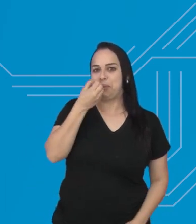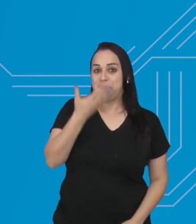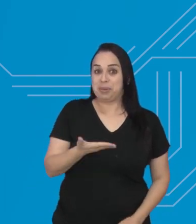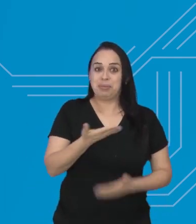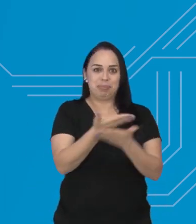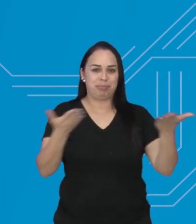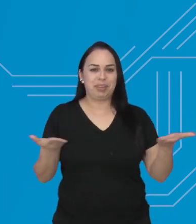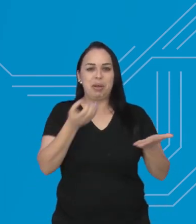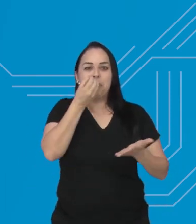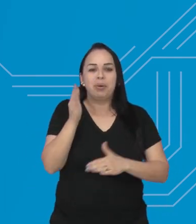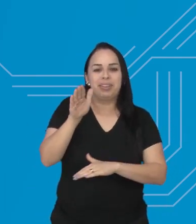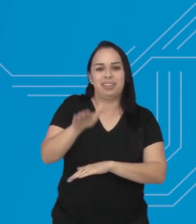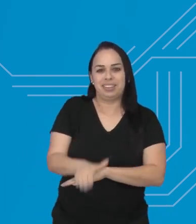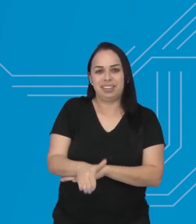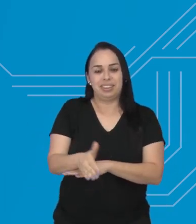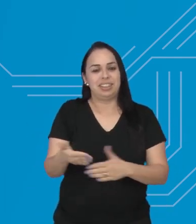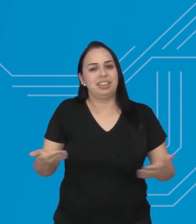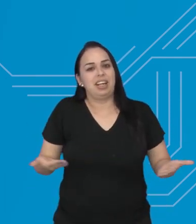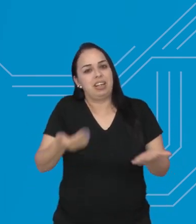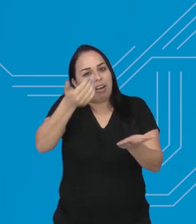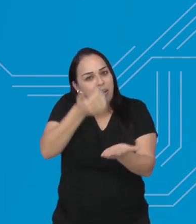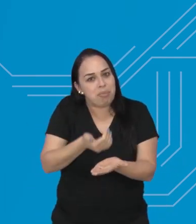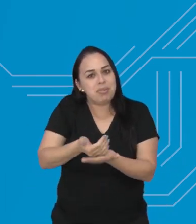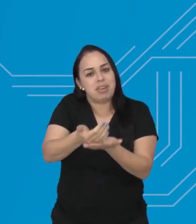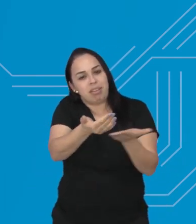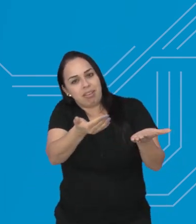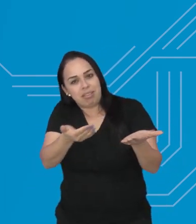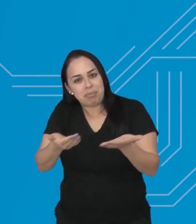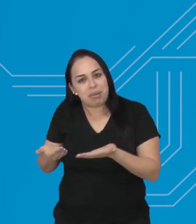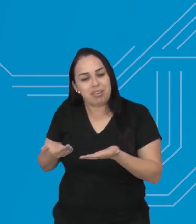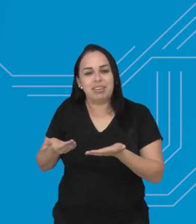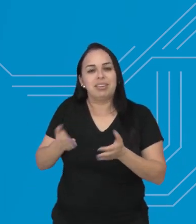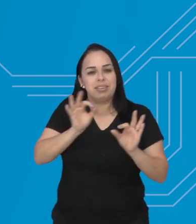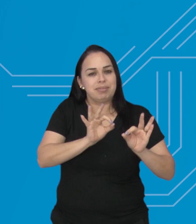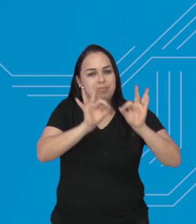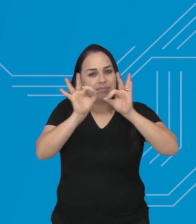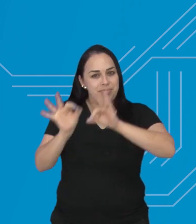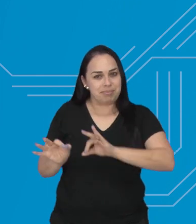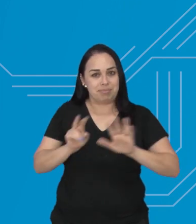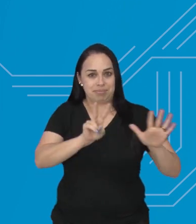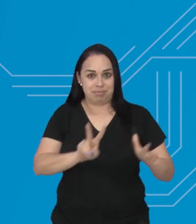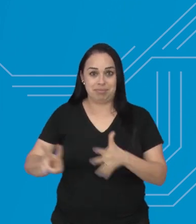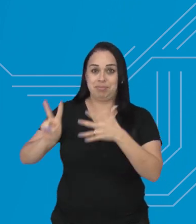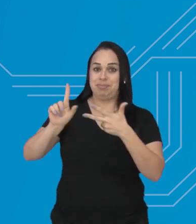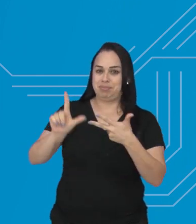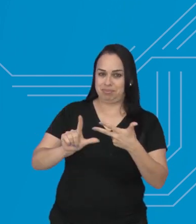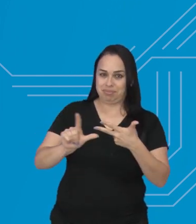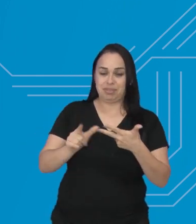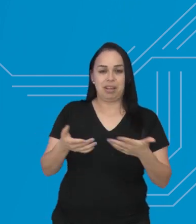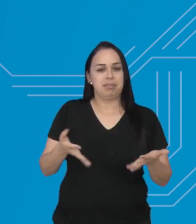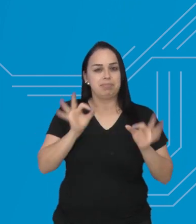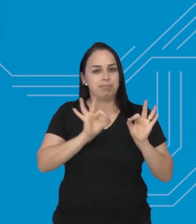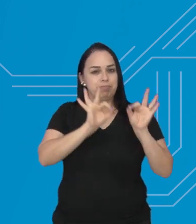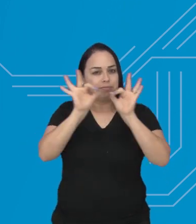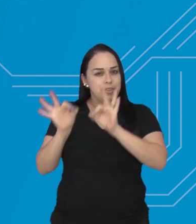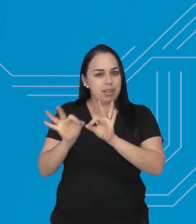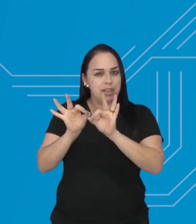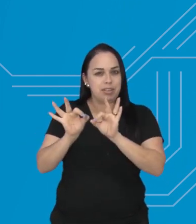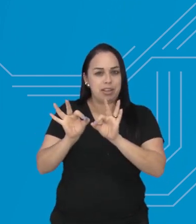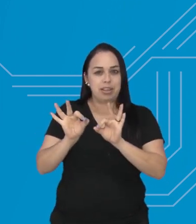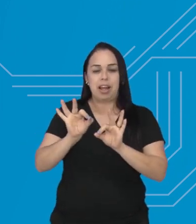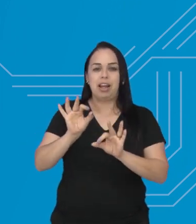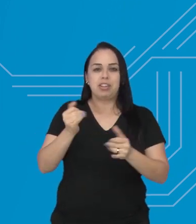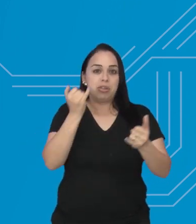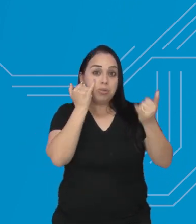Olá, tudo bem com você? Boa tarde. A partir de agora, te convido a acompanhar o Semana Legislativa. Aqui você confere o resumo